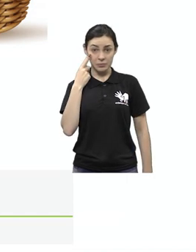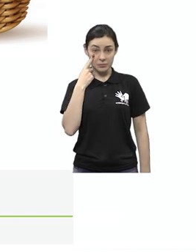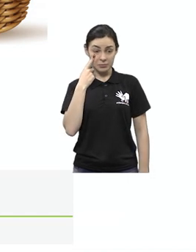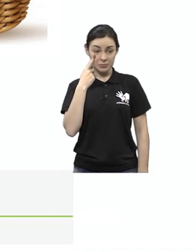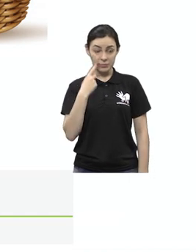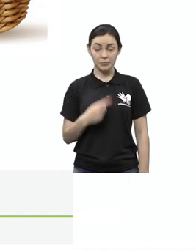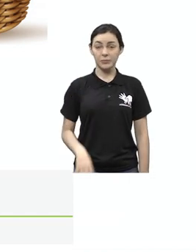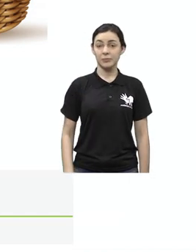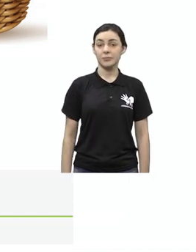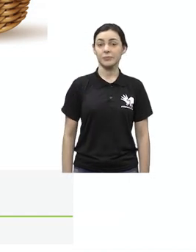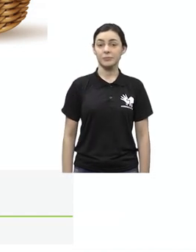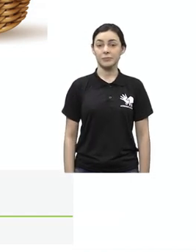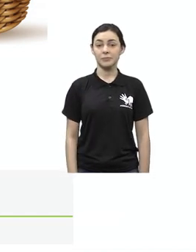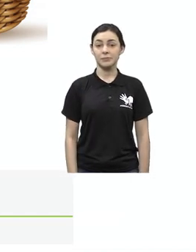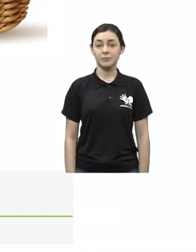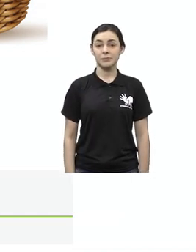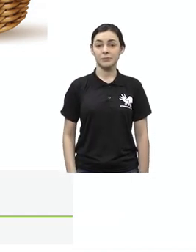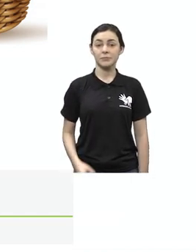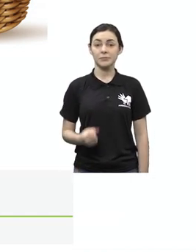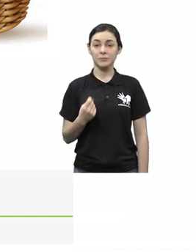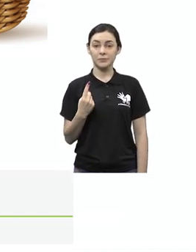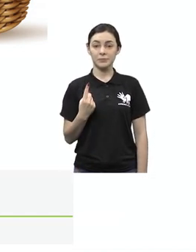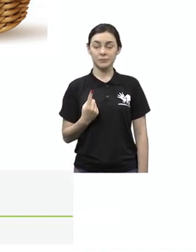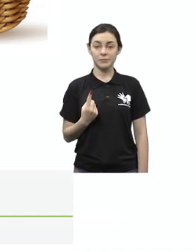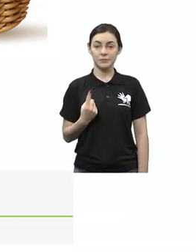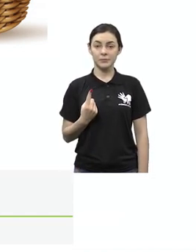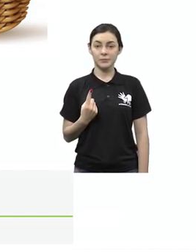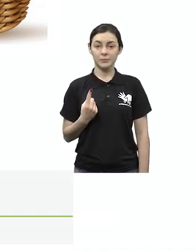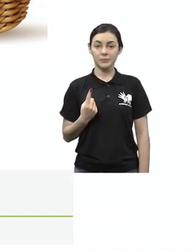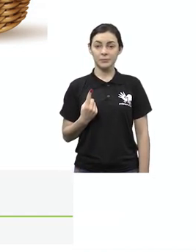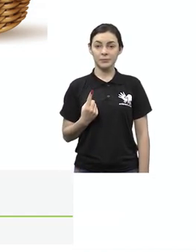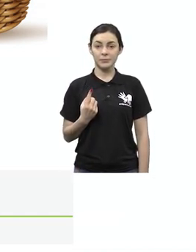ver? Mais igual